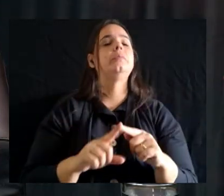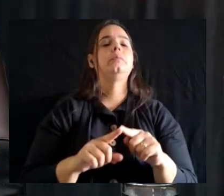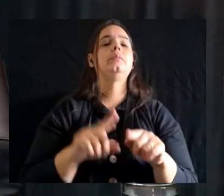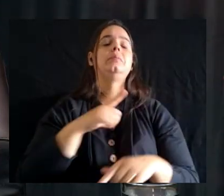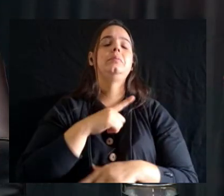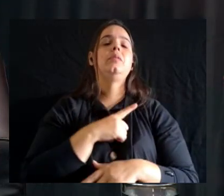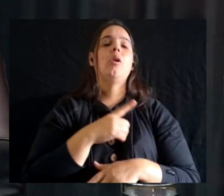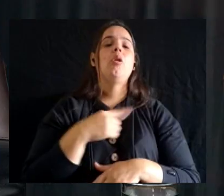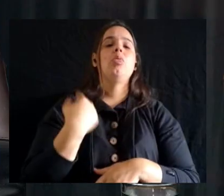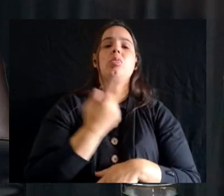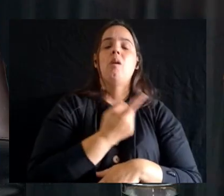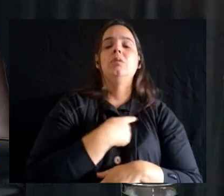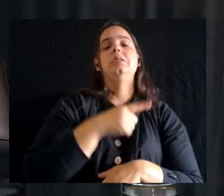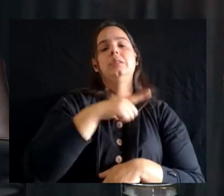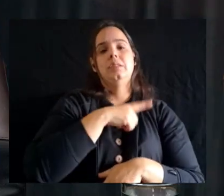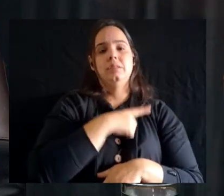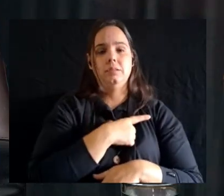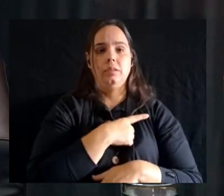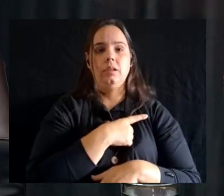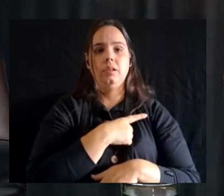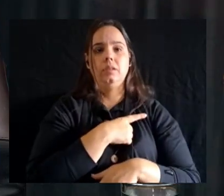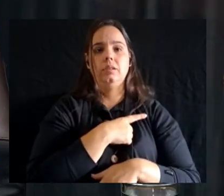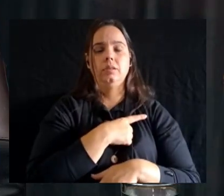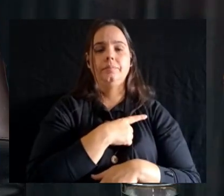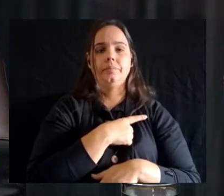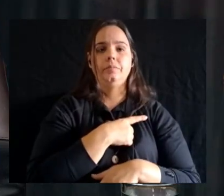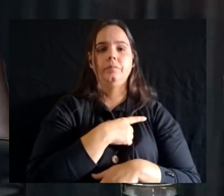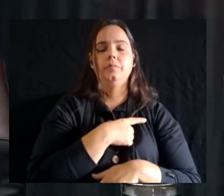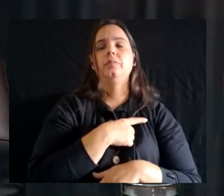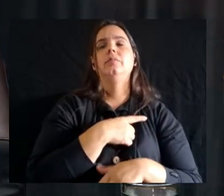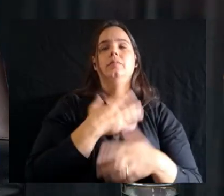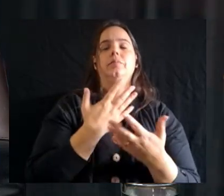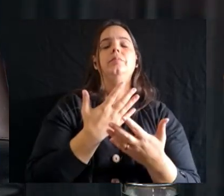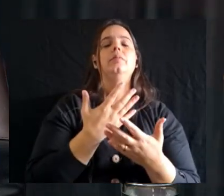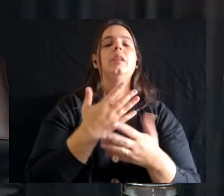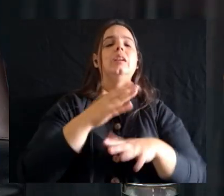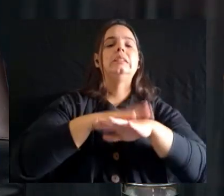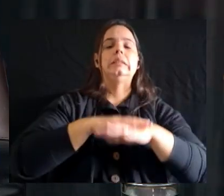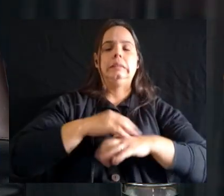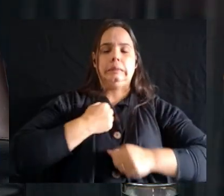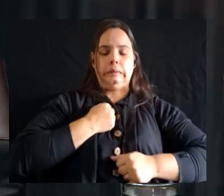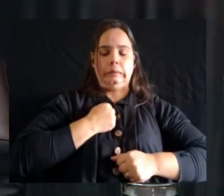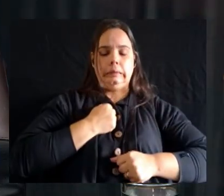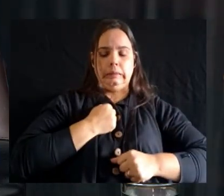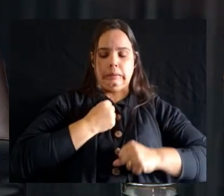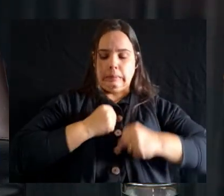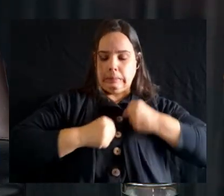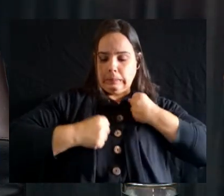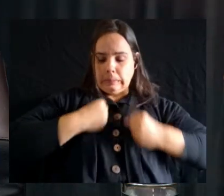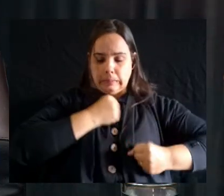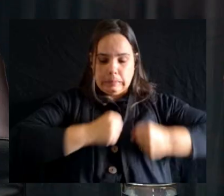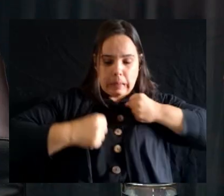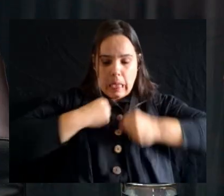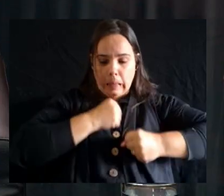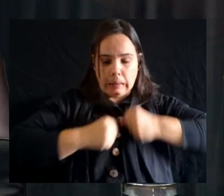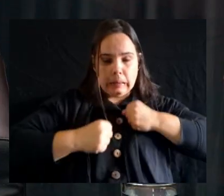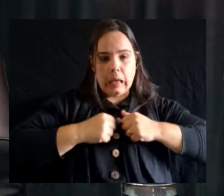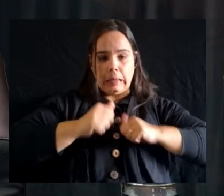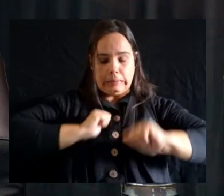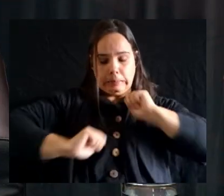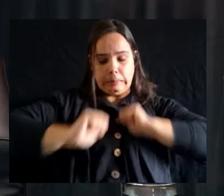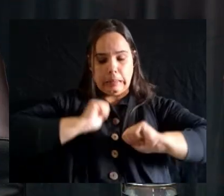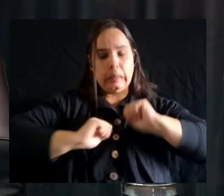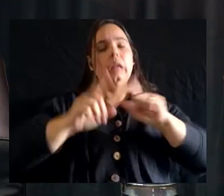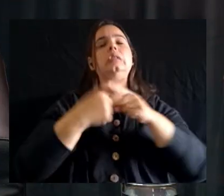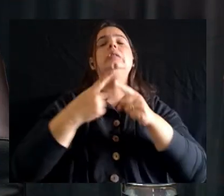toda essa questão mais patológica, dizemos, né, da ansiedade, da depressão, da exaustão psíquica, né,